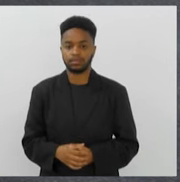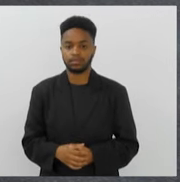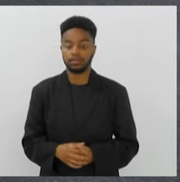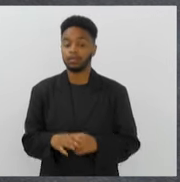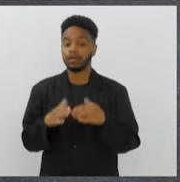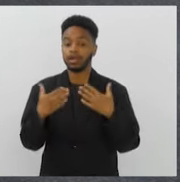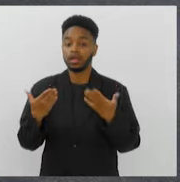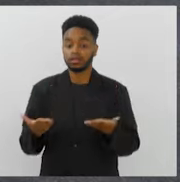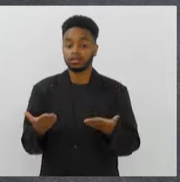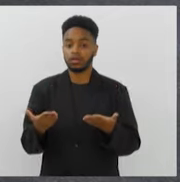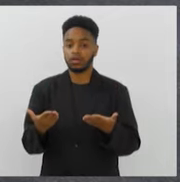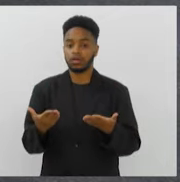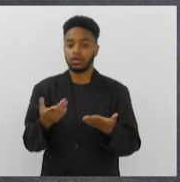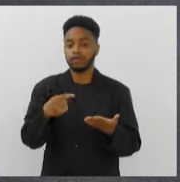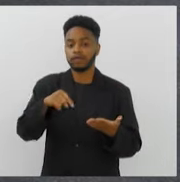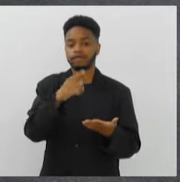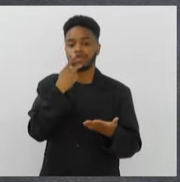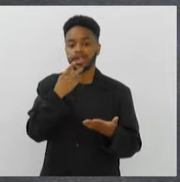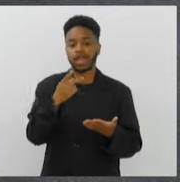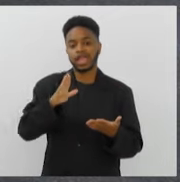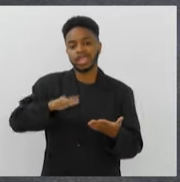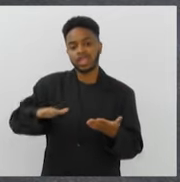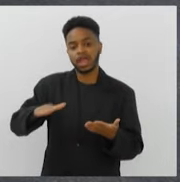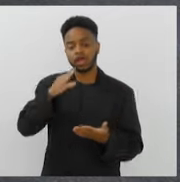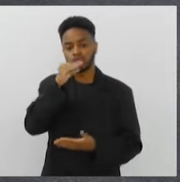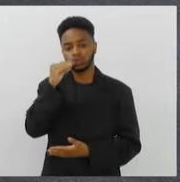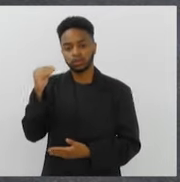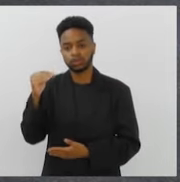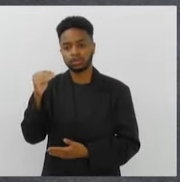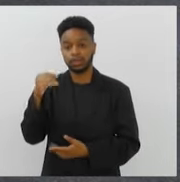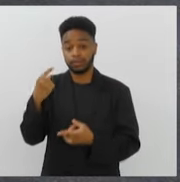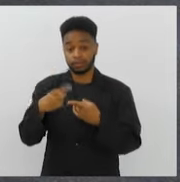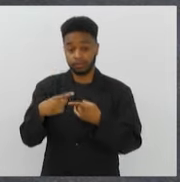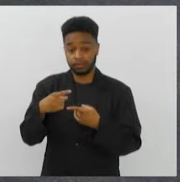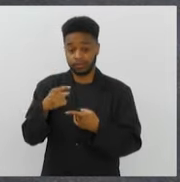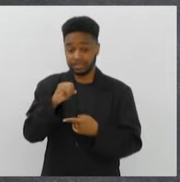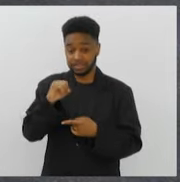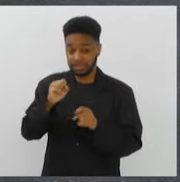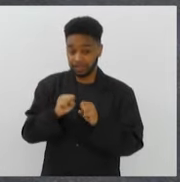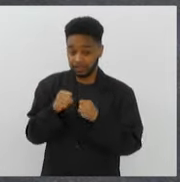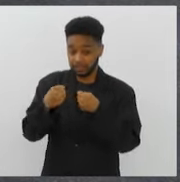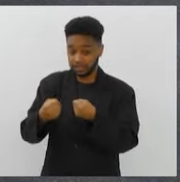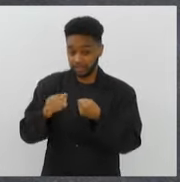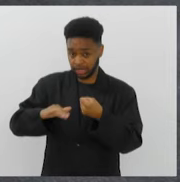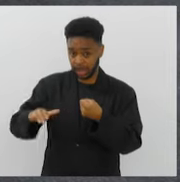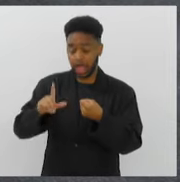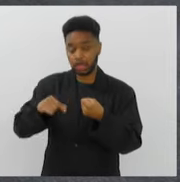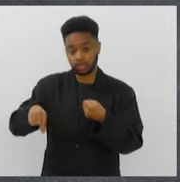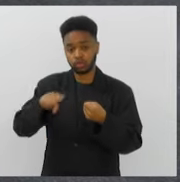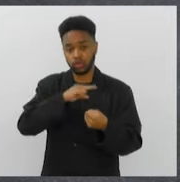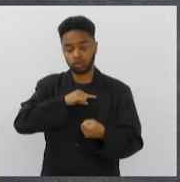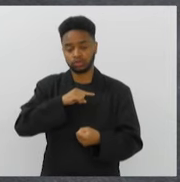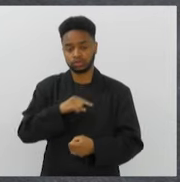Então não vem dizer que criança e adolescente... Quem defende criança aqui somos nós.